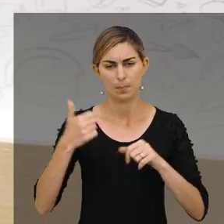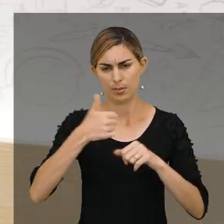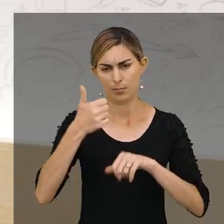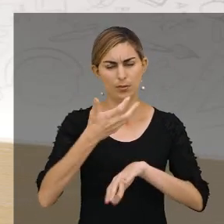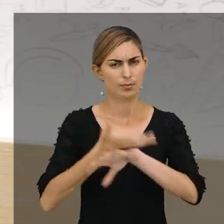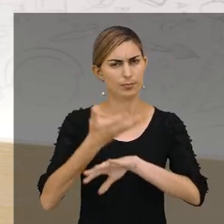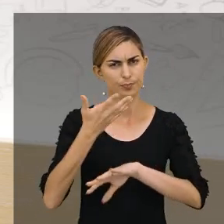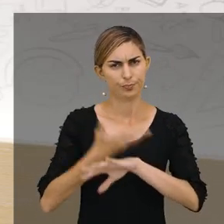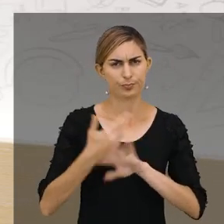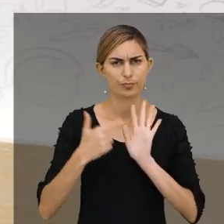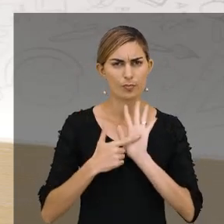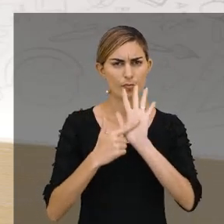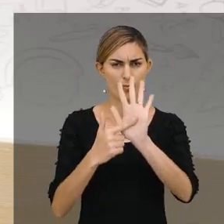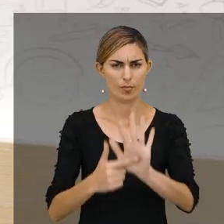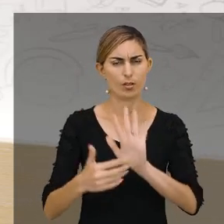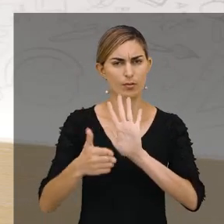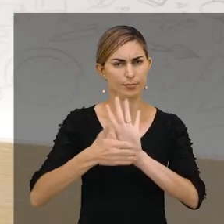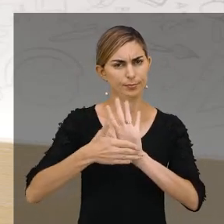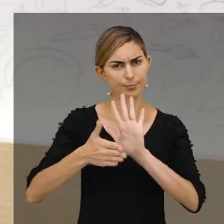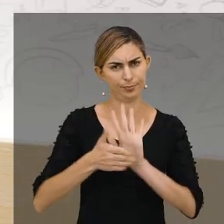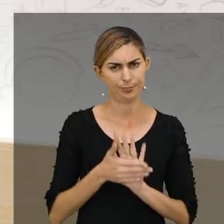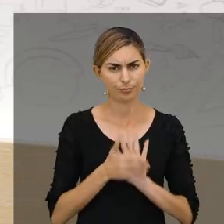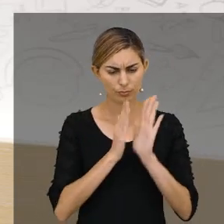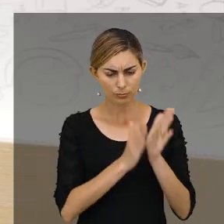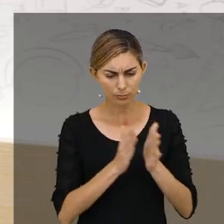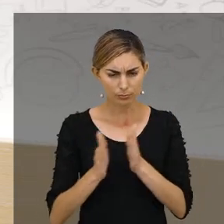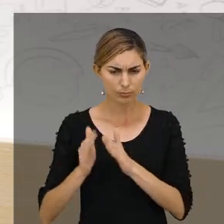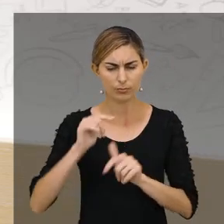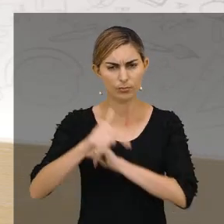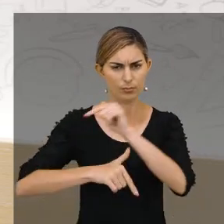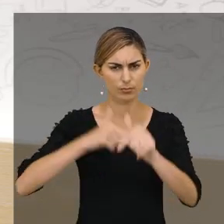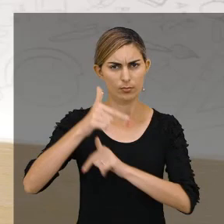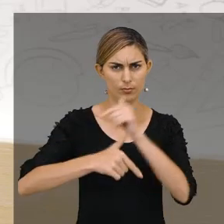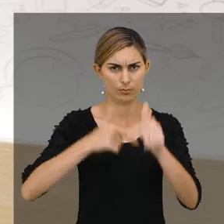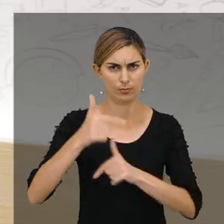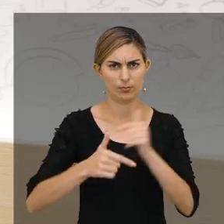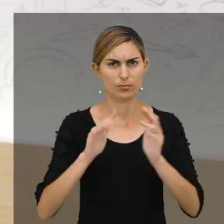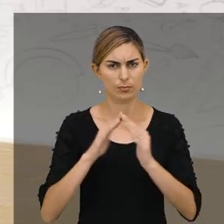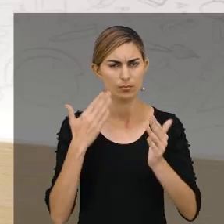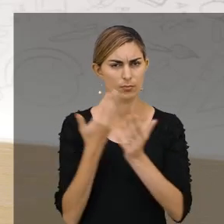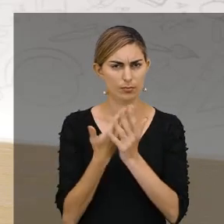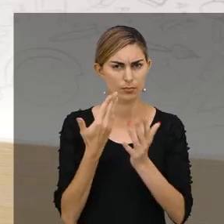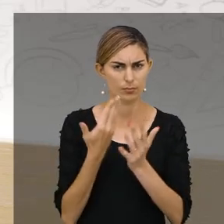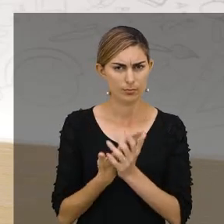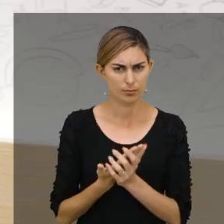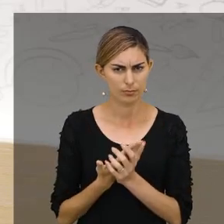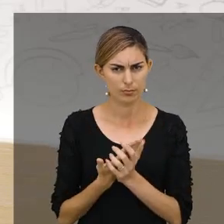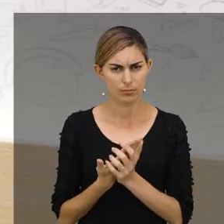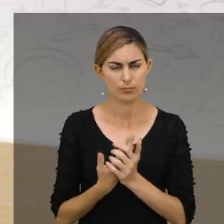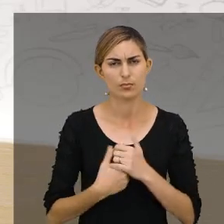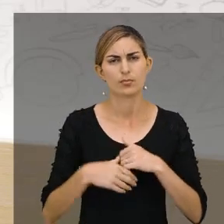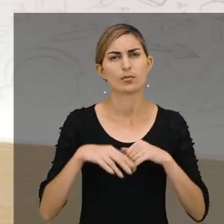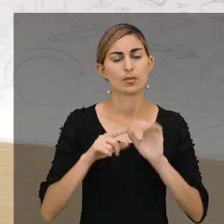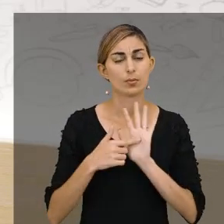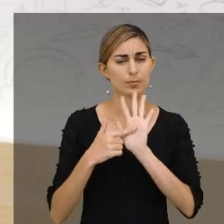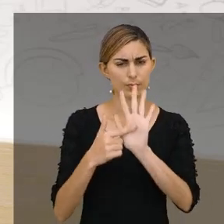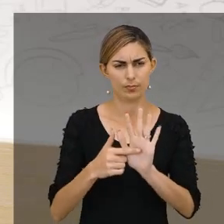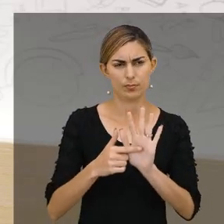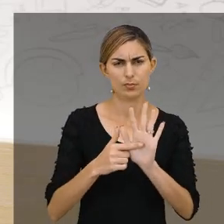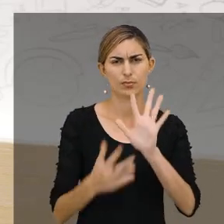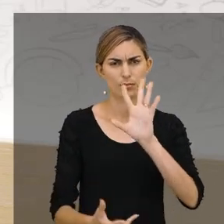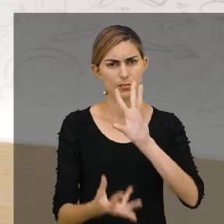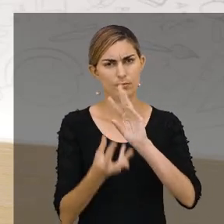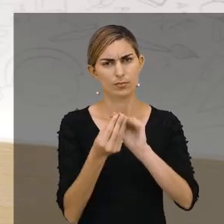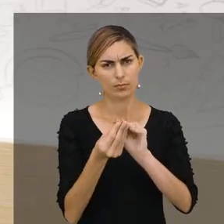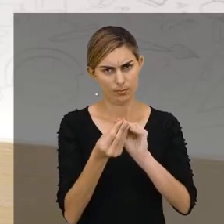primeira competência é apresentar uma proposta da organização do trabalho escolar. Então, eu trouxe para vocês